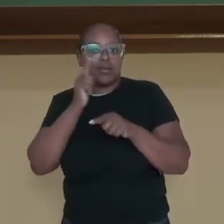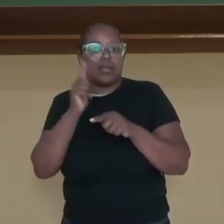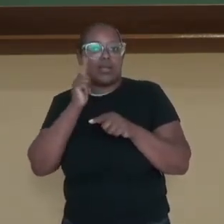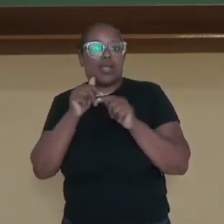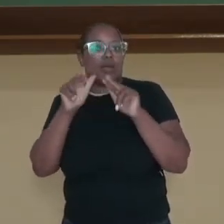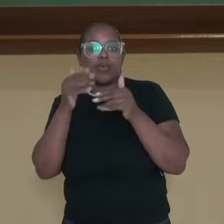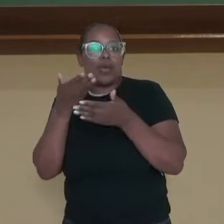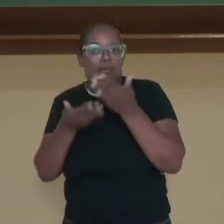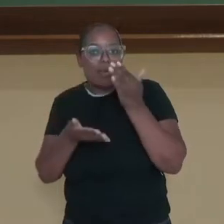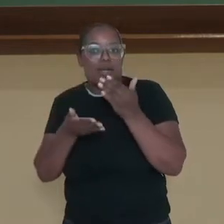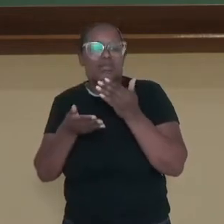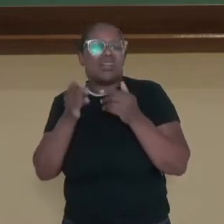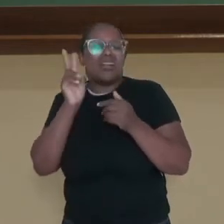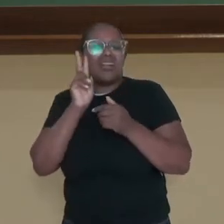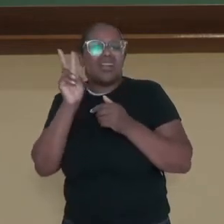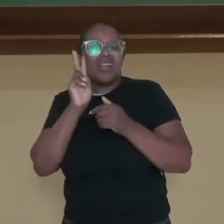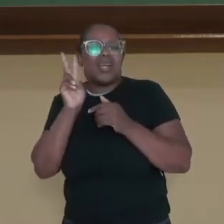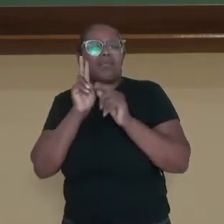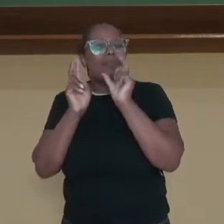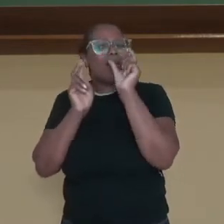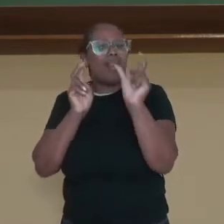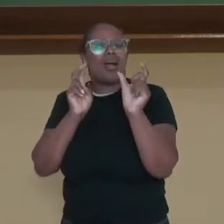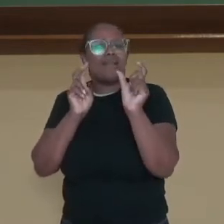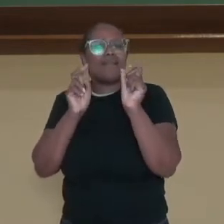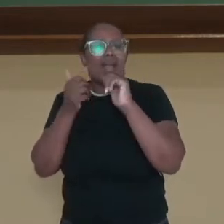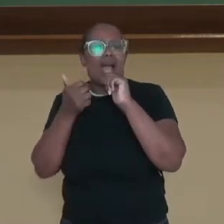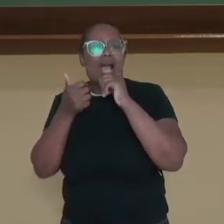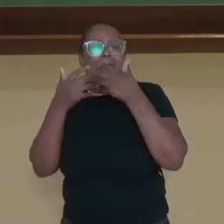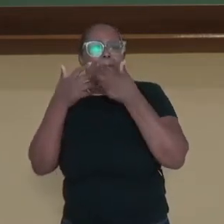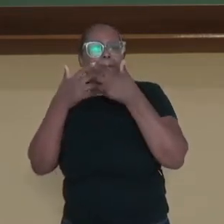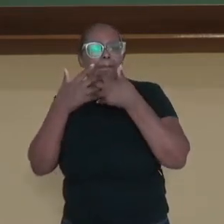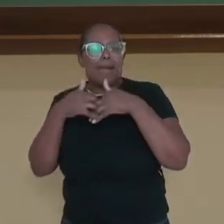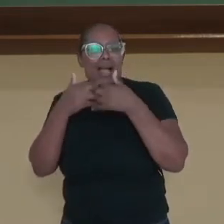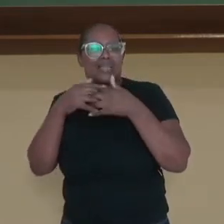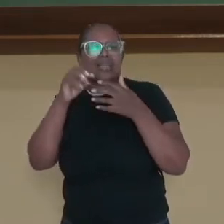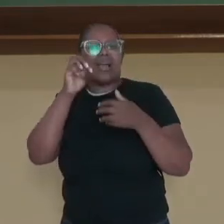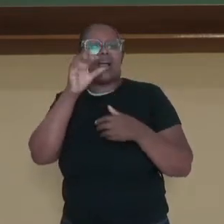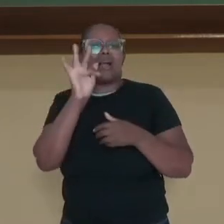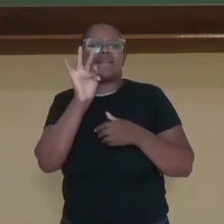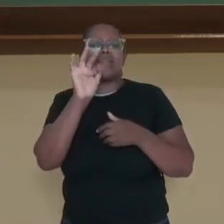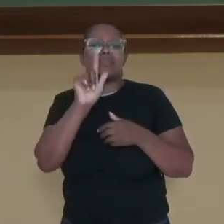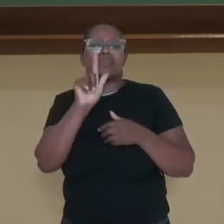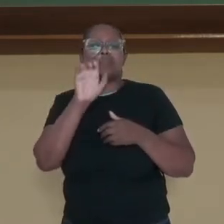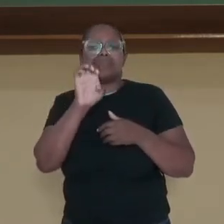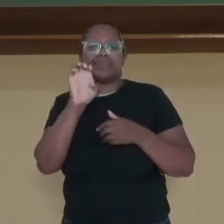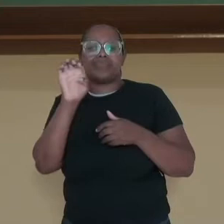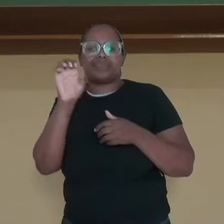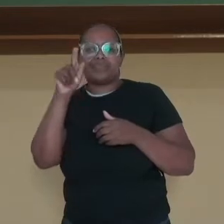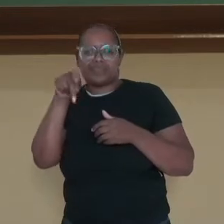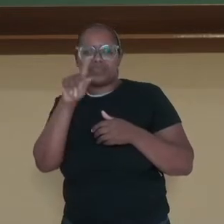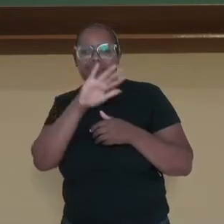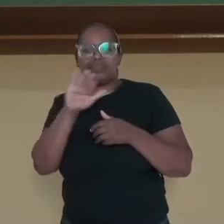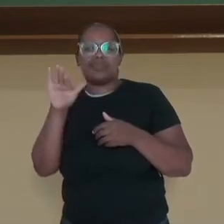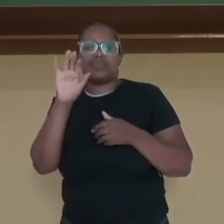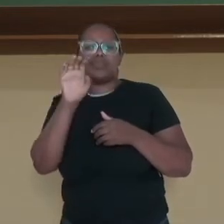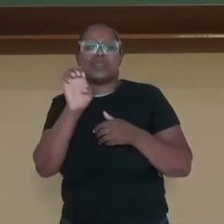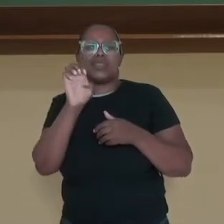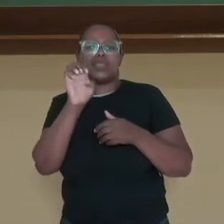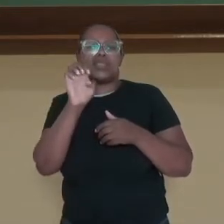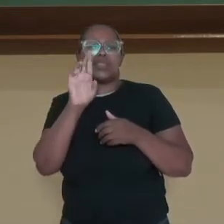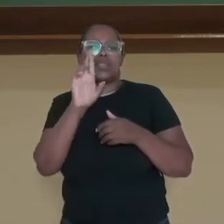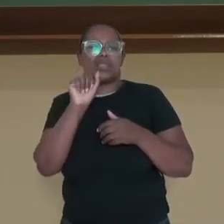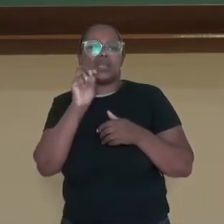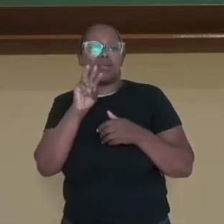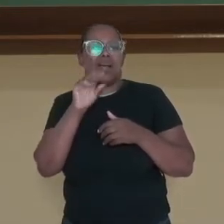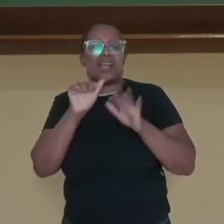num local específico, lá numa loja específica e que você ia até esse local para jogar, então você ia lá, comprava